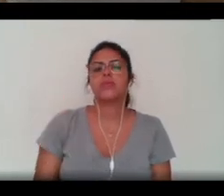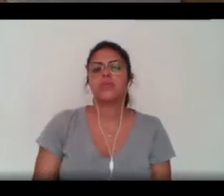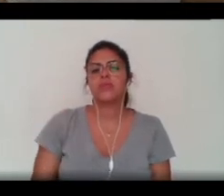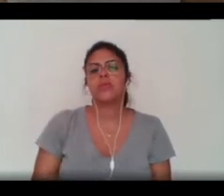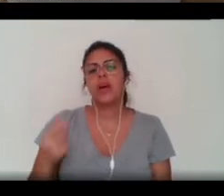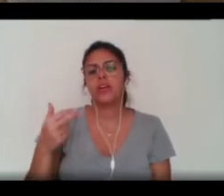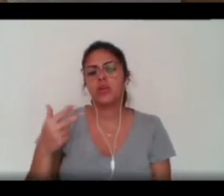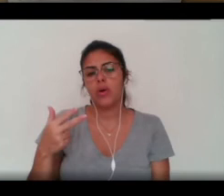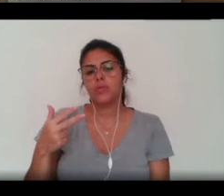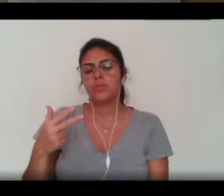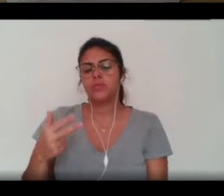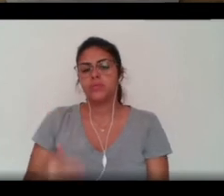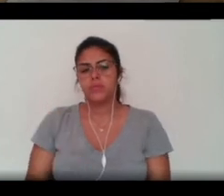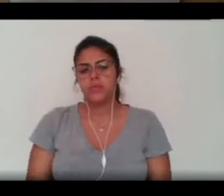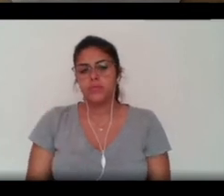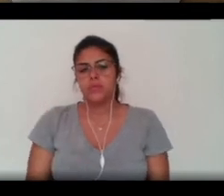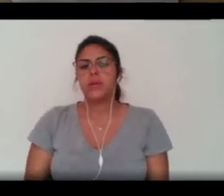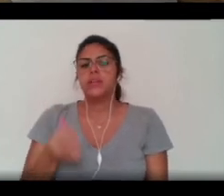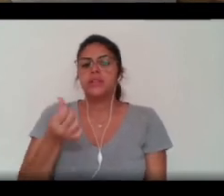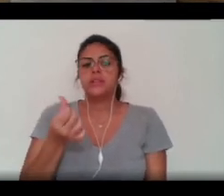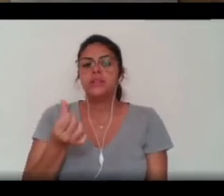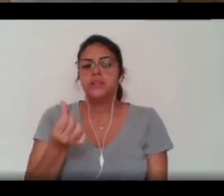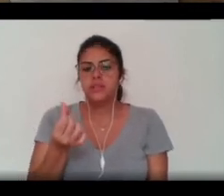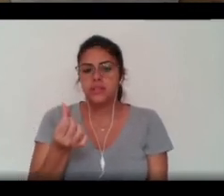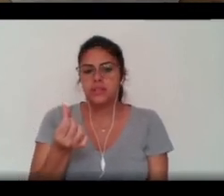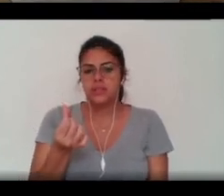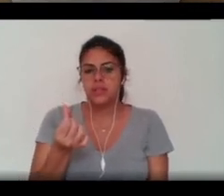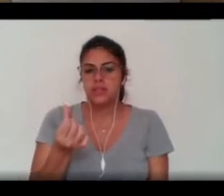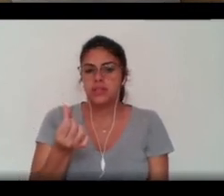6 metros, certo?